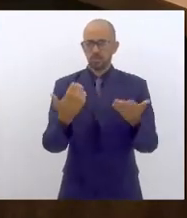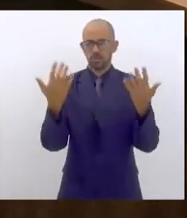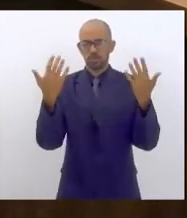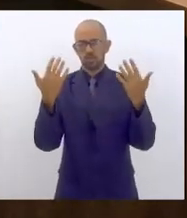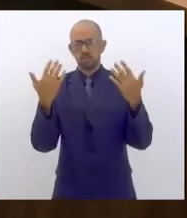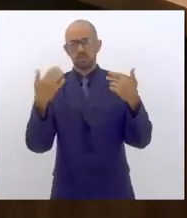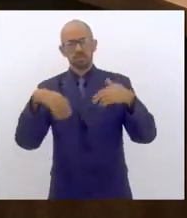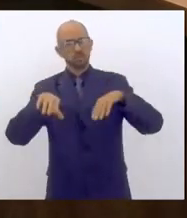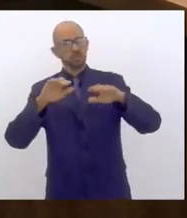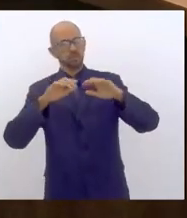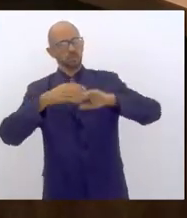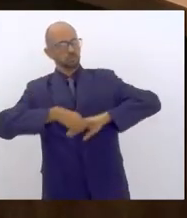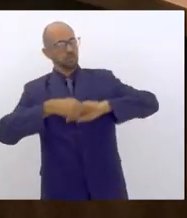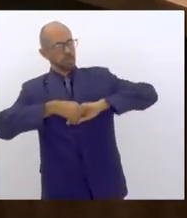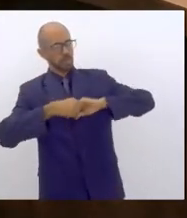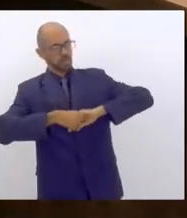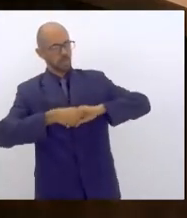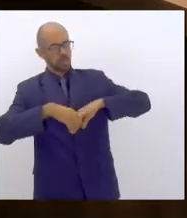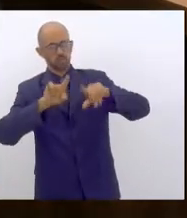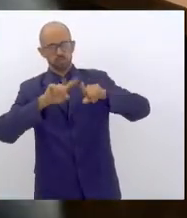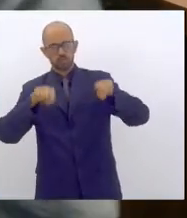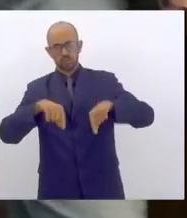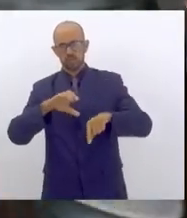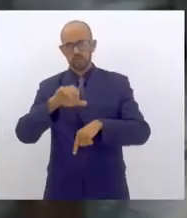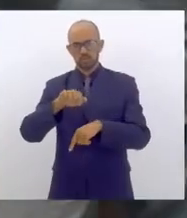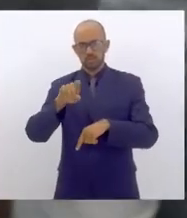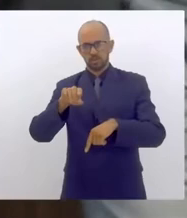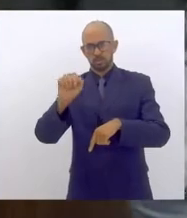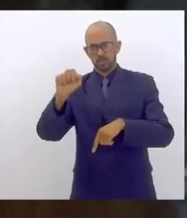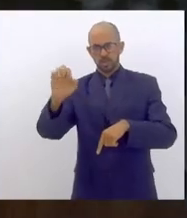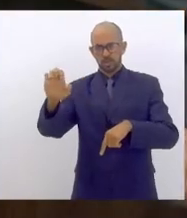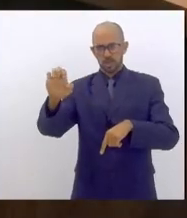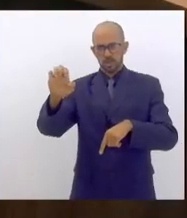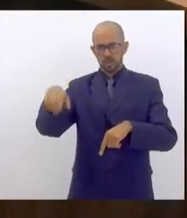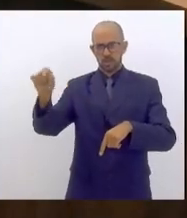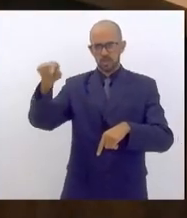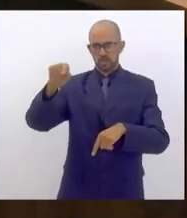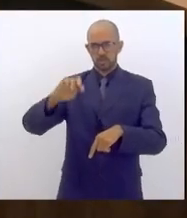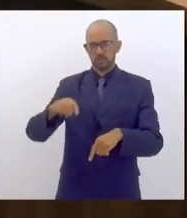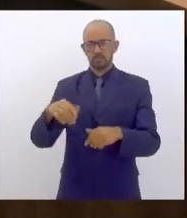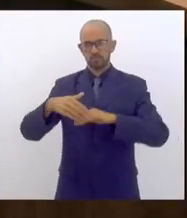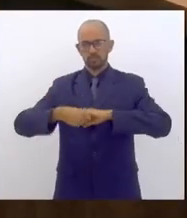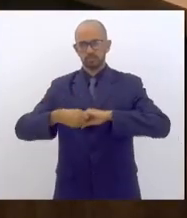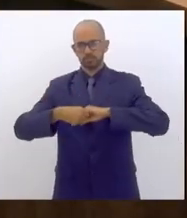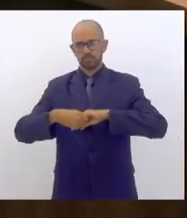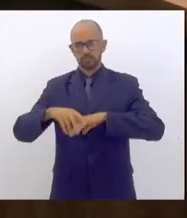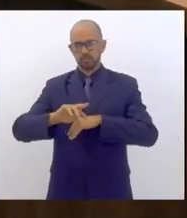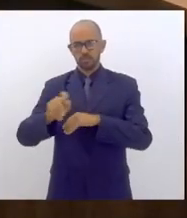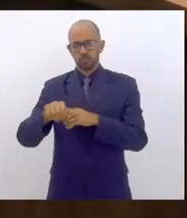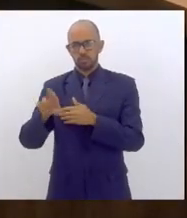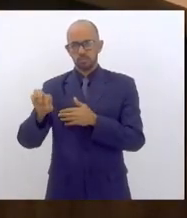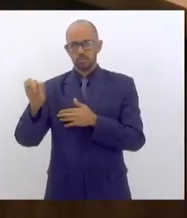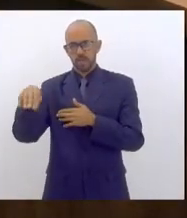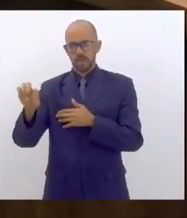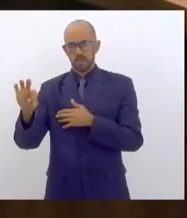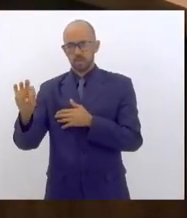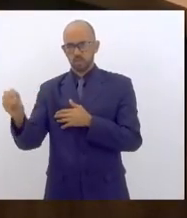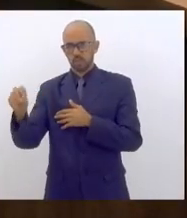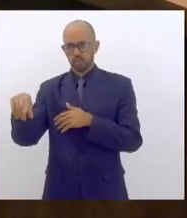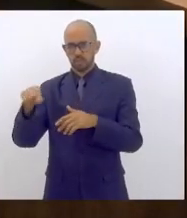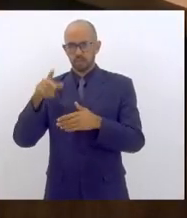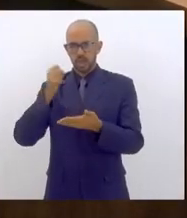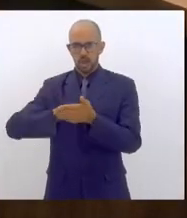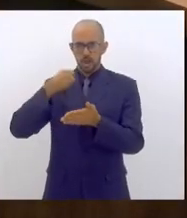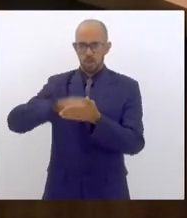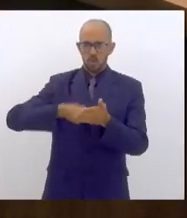os sedaianos, quero fazer um cumprimento fraterno a Humberto, presidente do Sintissama, e quero dizer que a luta